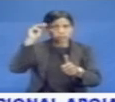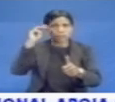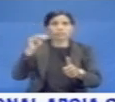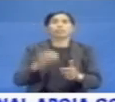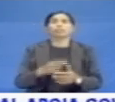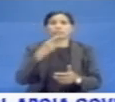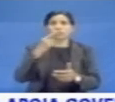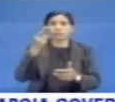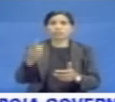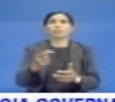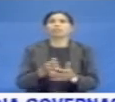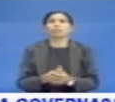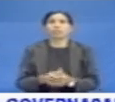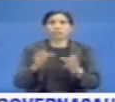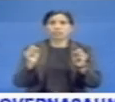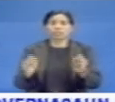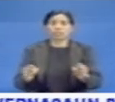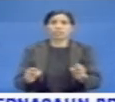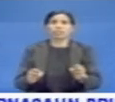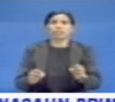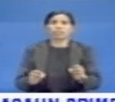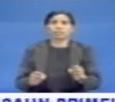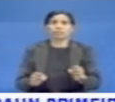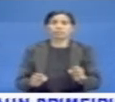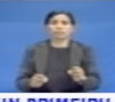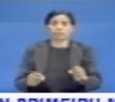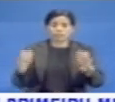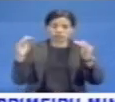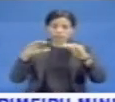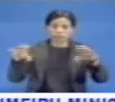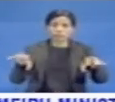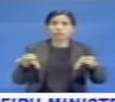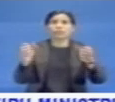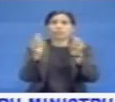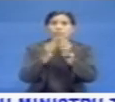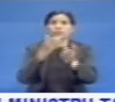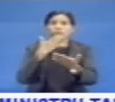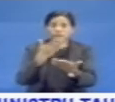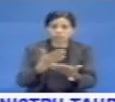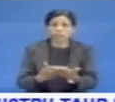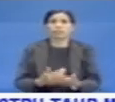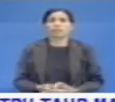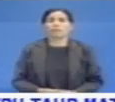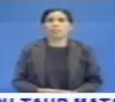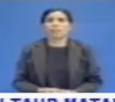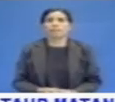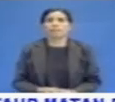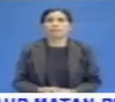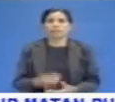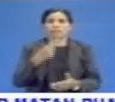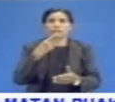dos Santos discute segunda-feira, né? Renovação cooperação bilateral nebe existe ona. Embaixador